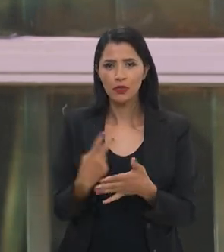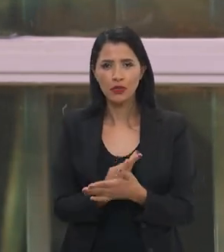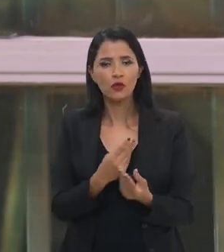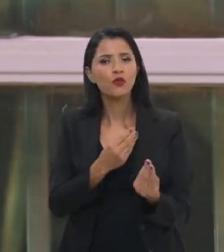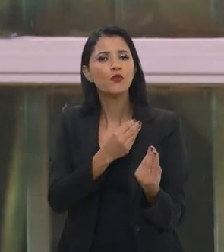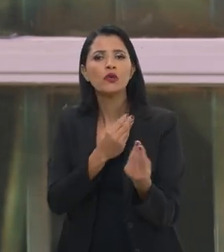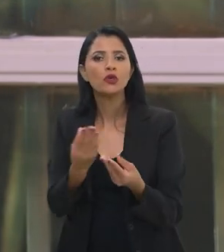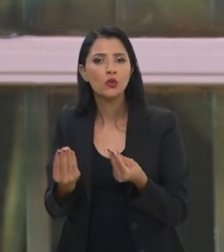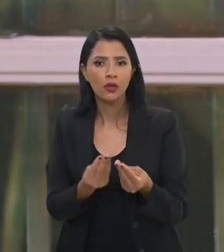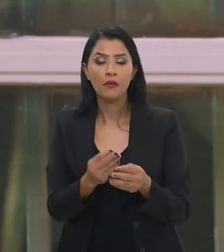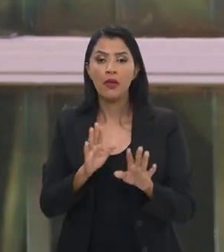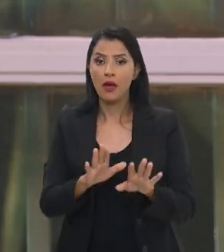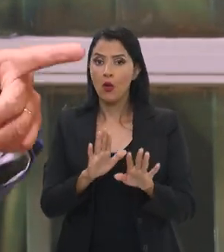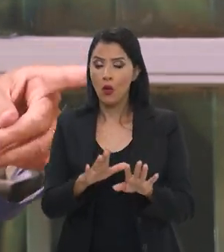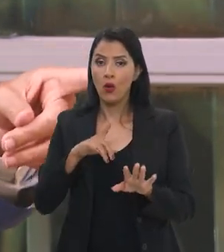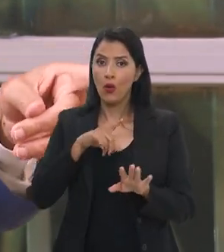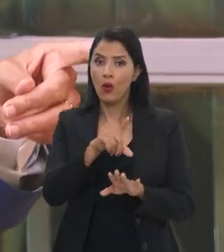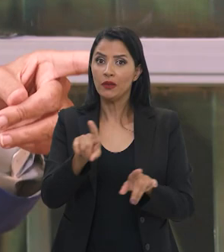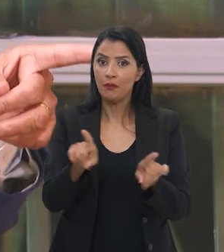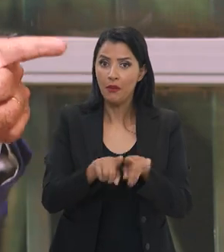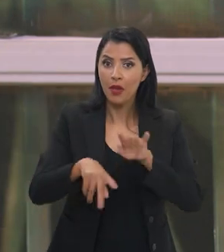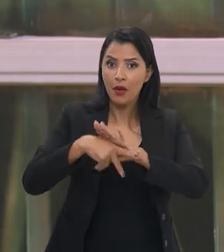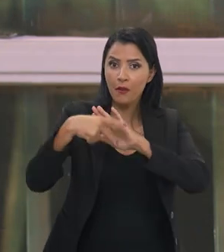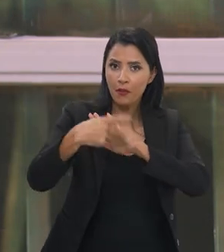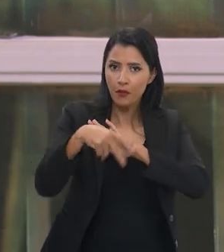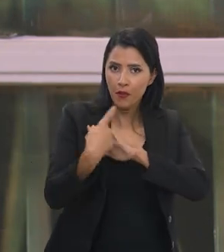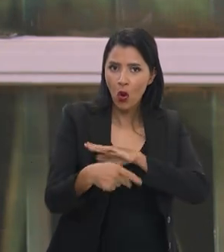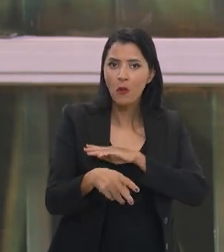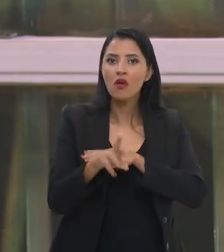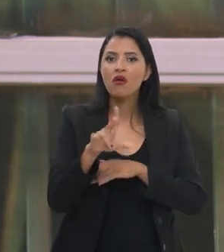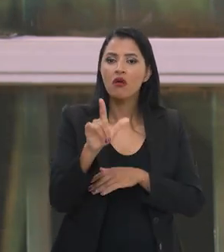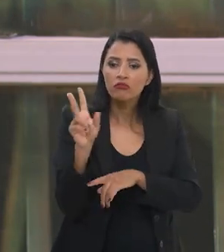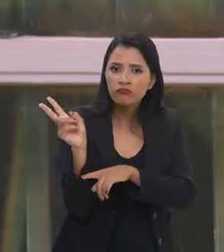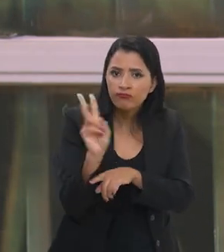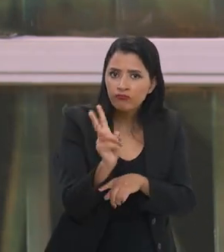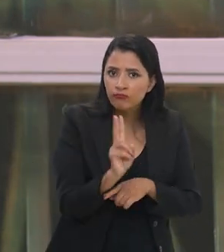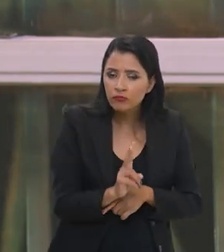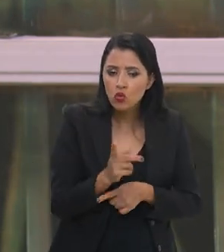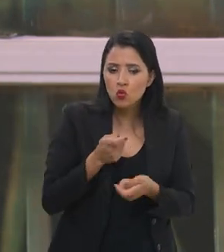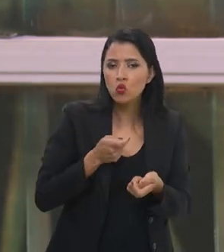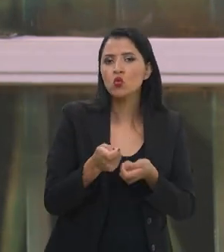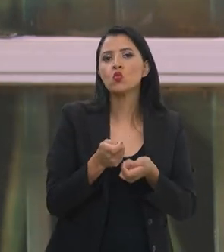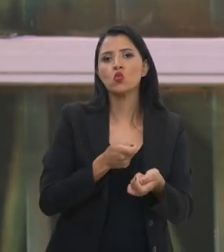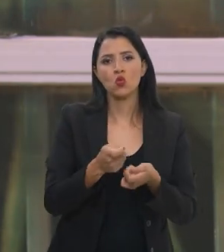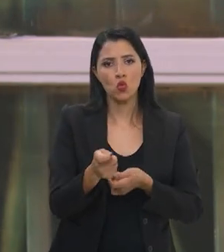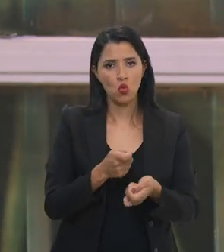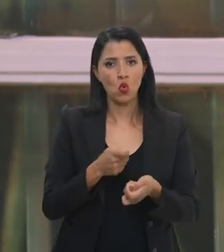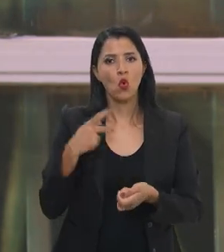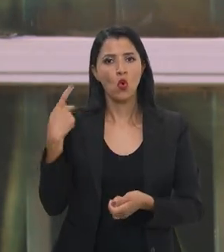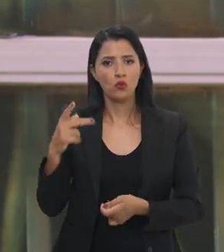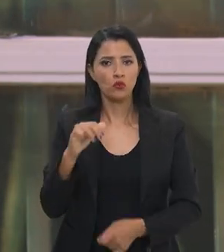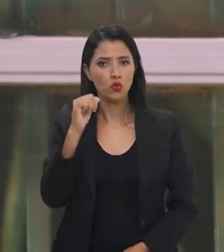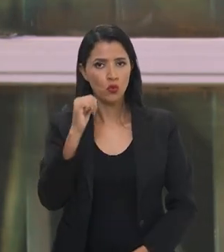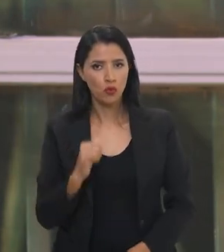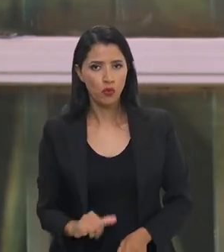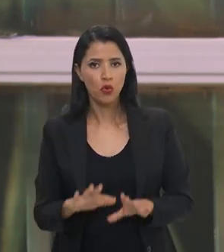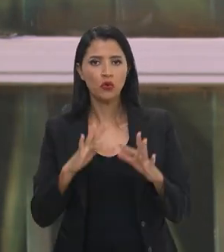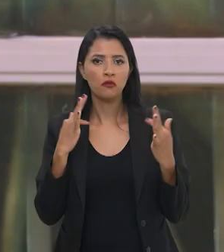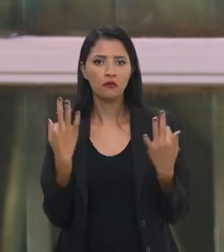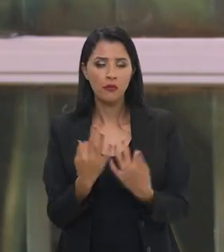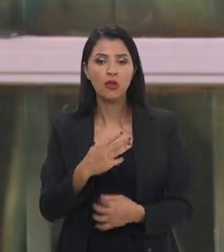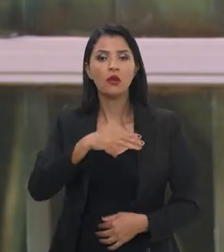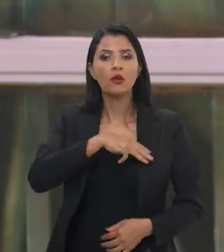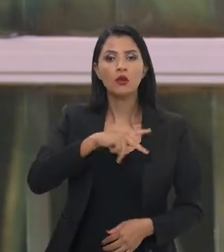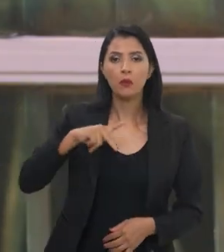aconteceu o que que oferecer em troca Aliás a própria rede de fiscalização e controle do Bolsa